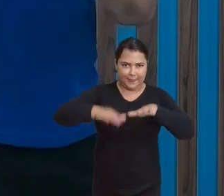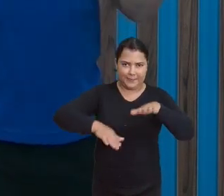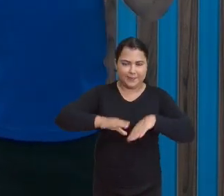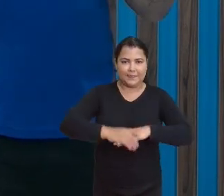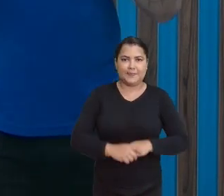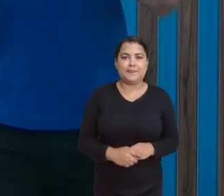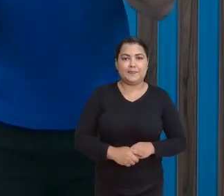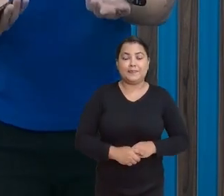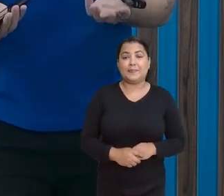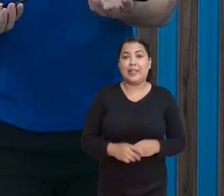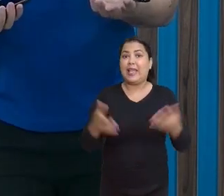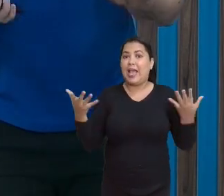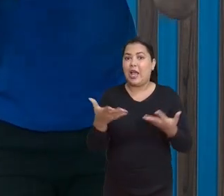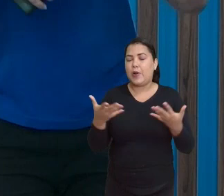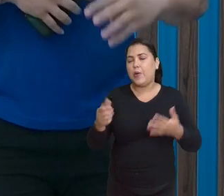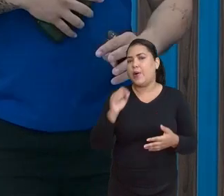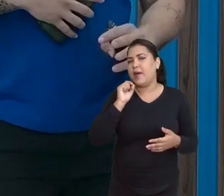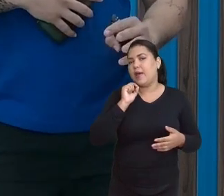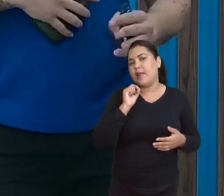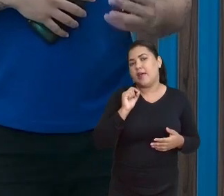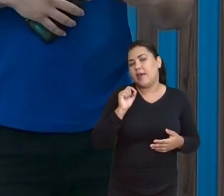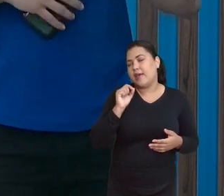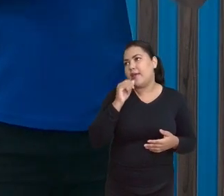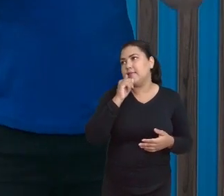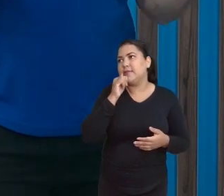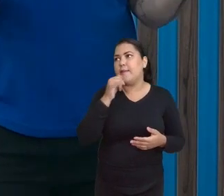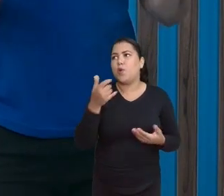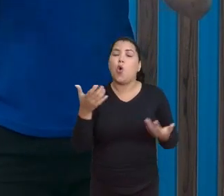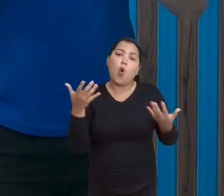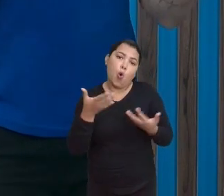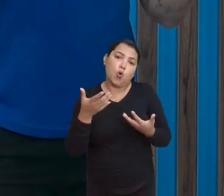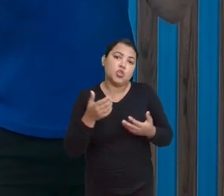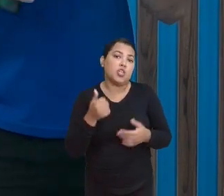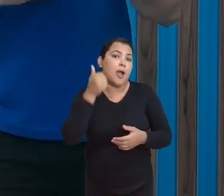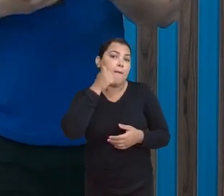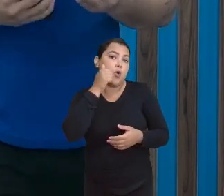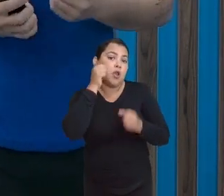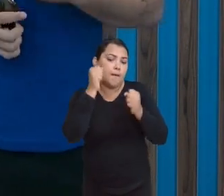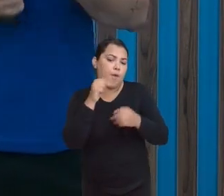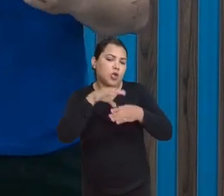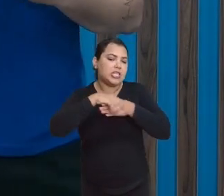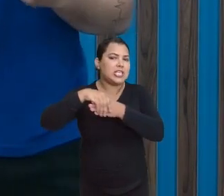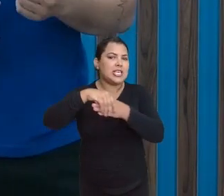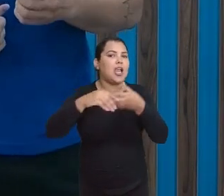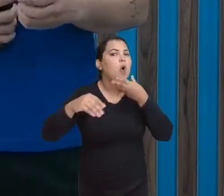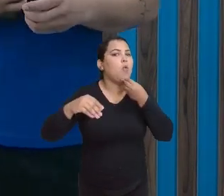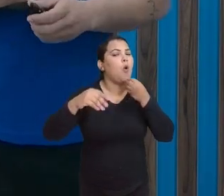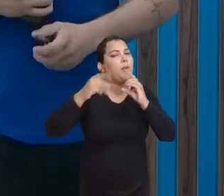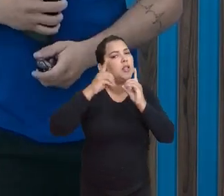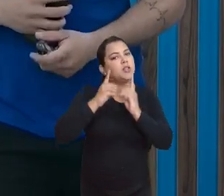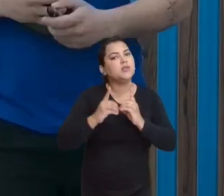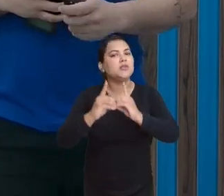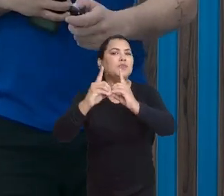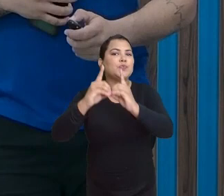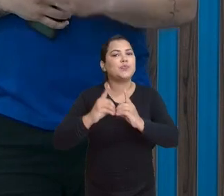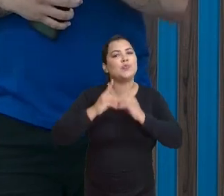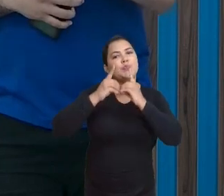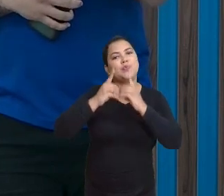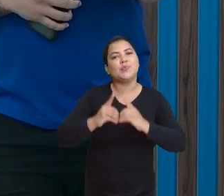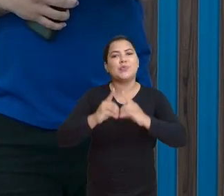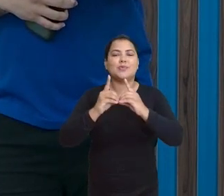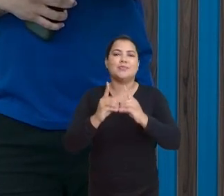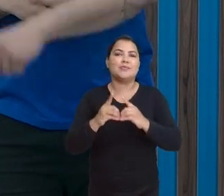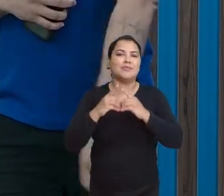o condutor pode ser a dama e o conduzido pode ser o cavalheiro. Tanto pouco importa agora, né? É bom a